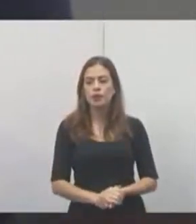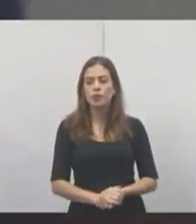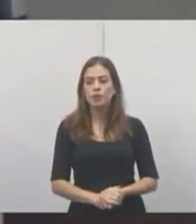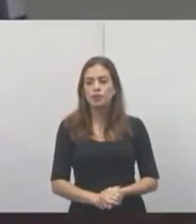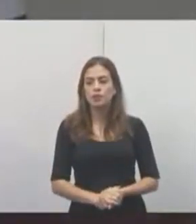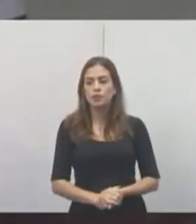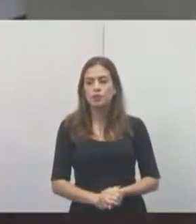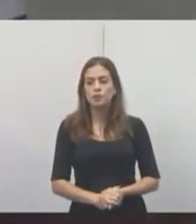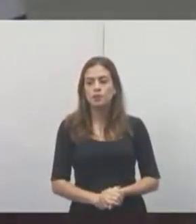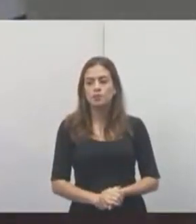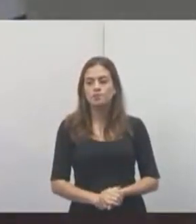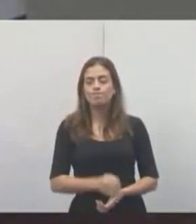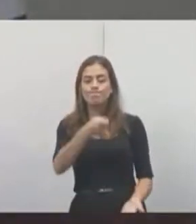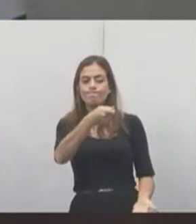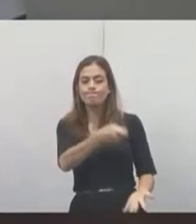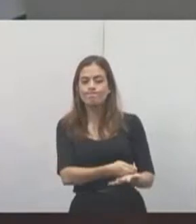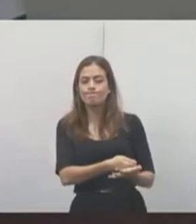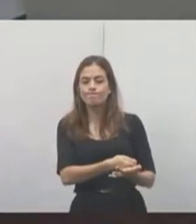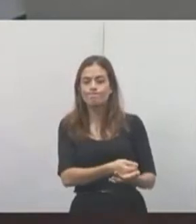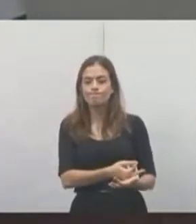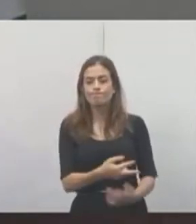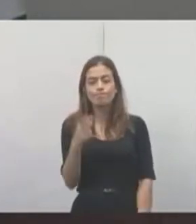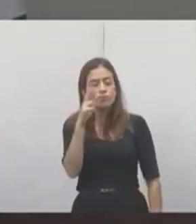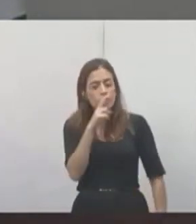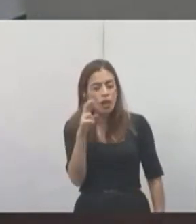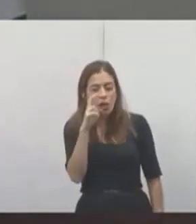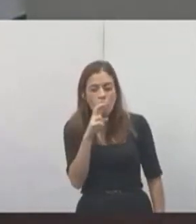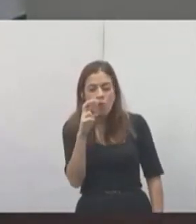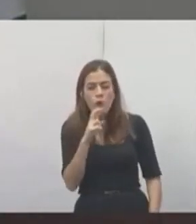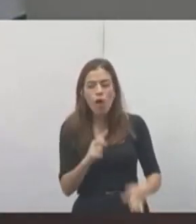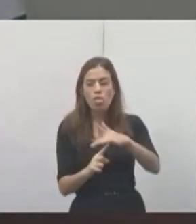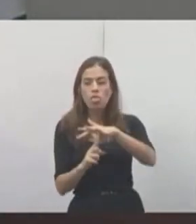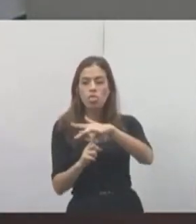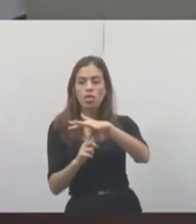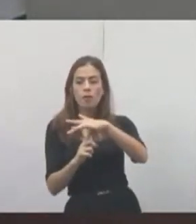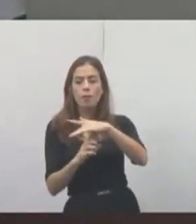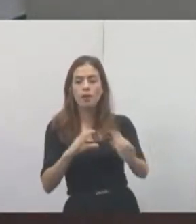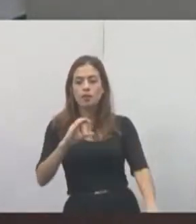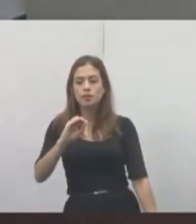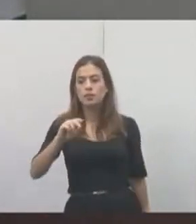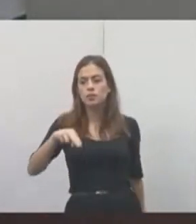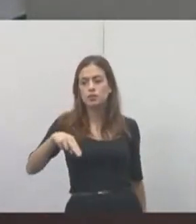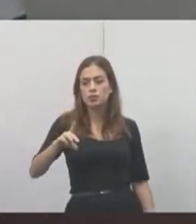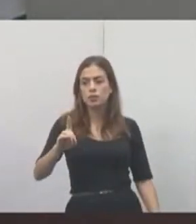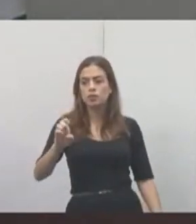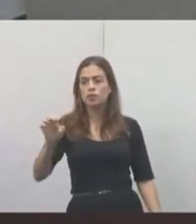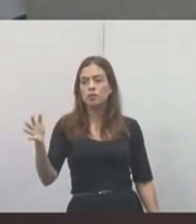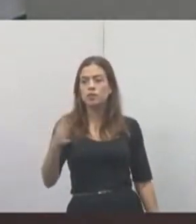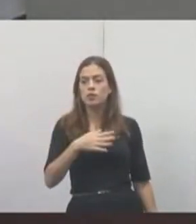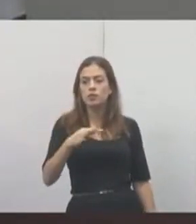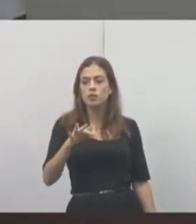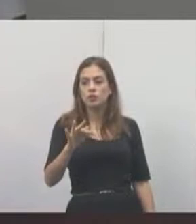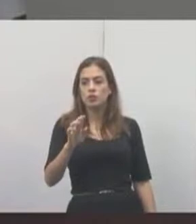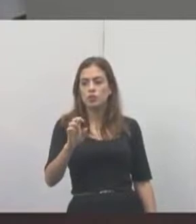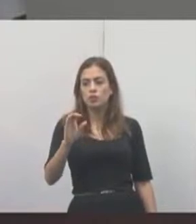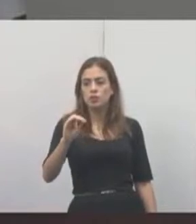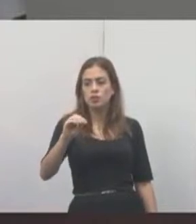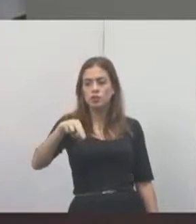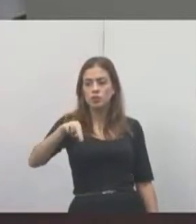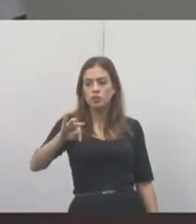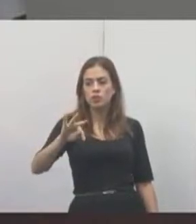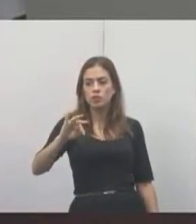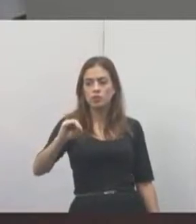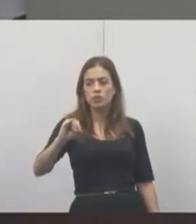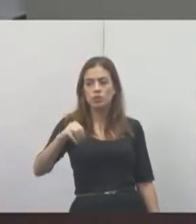Interior, reforçando rondas na Praça Conde Frontin, se dá por